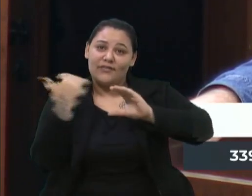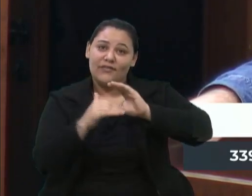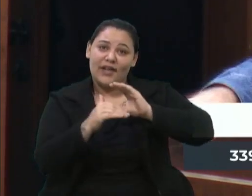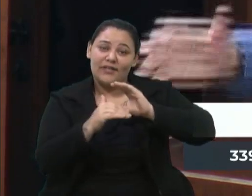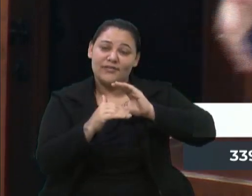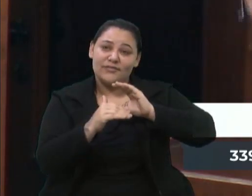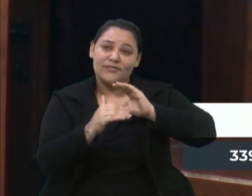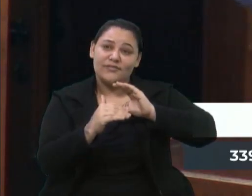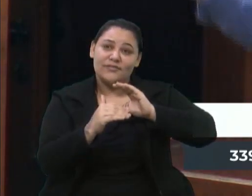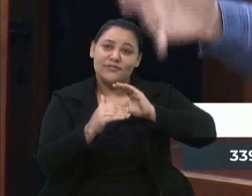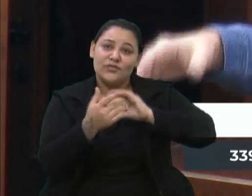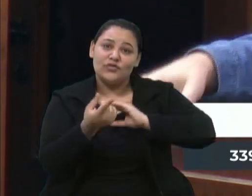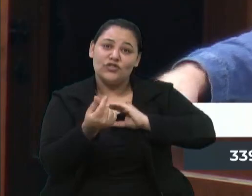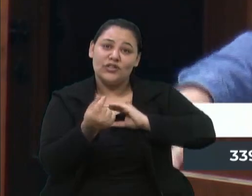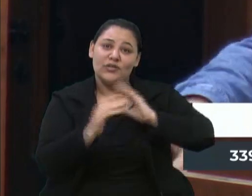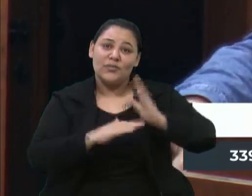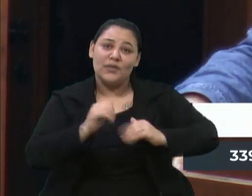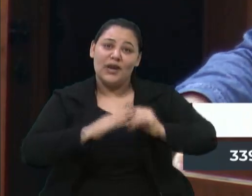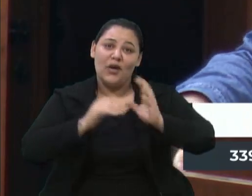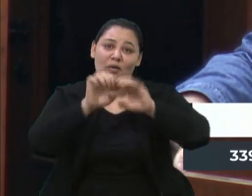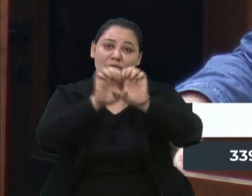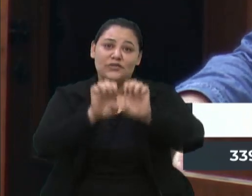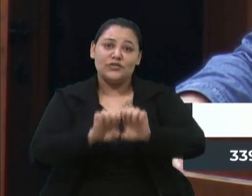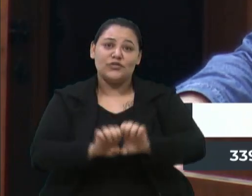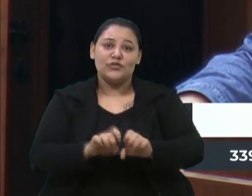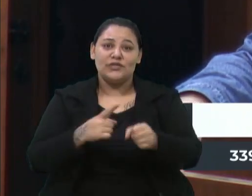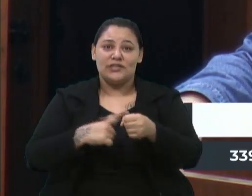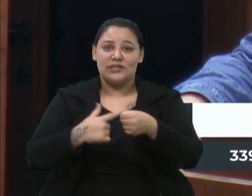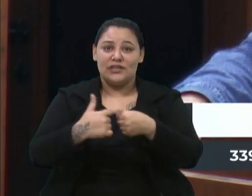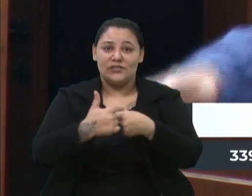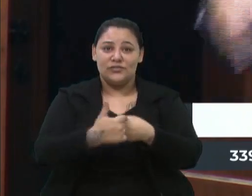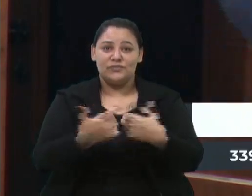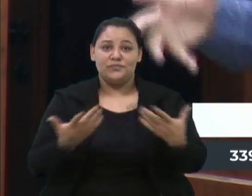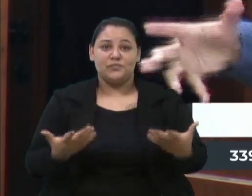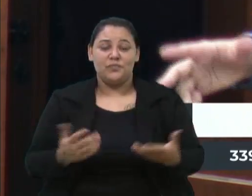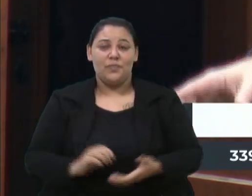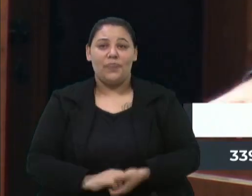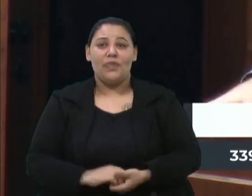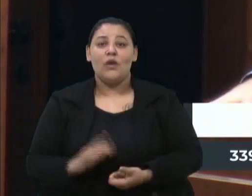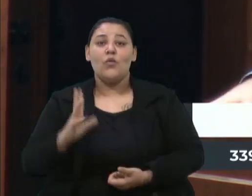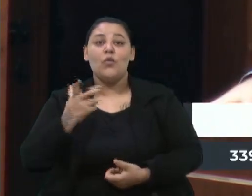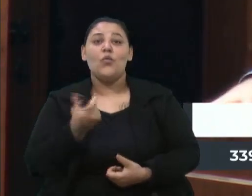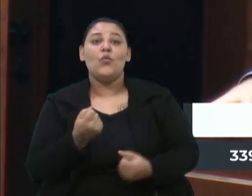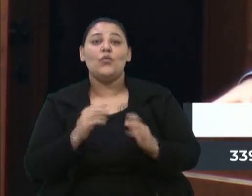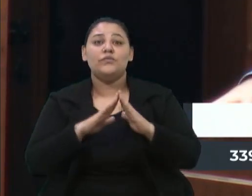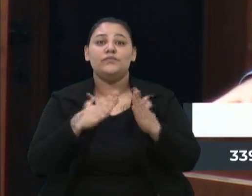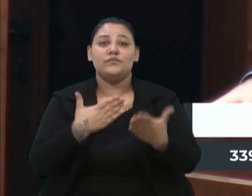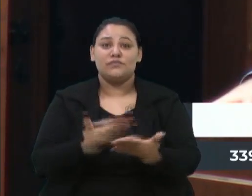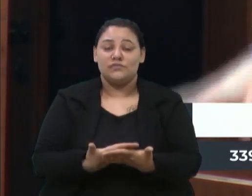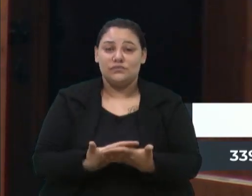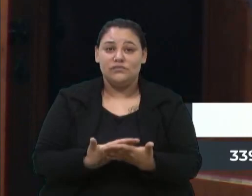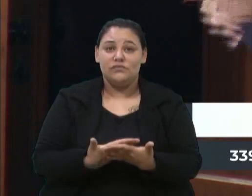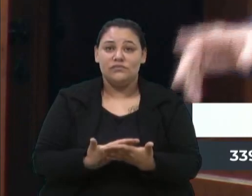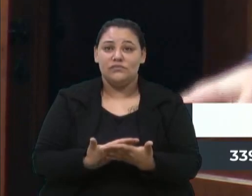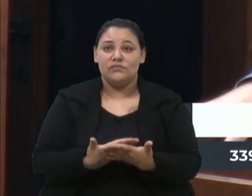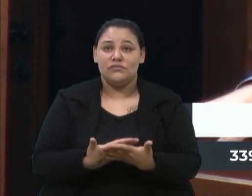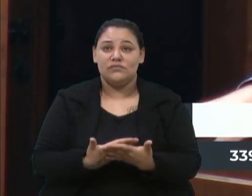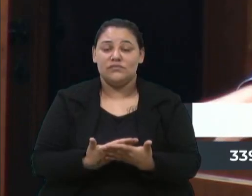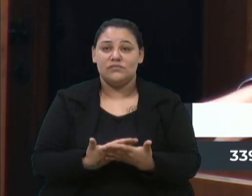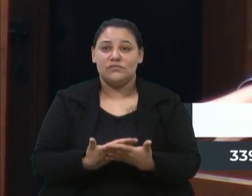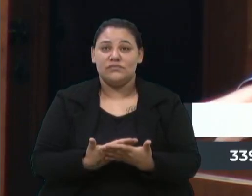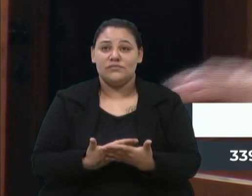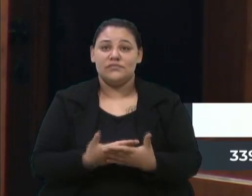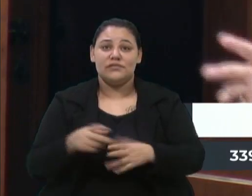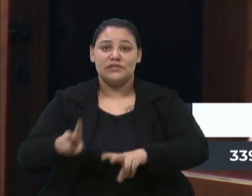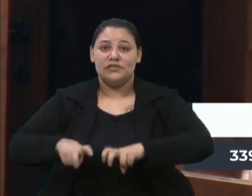Governo Federal para obras estruturais da nossa cidade Quantas escolas Parque do interior